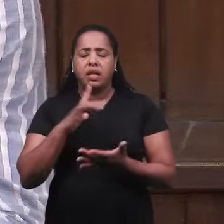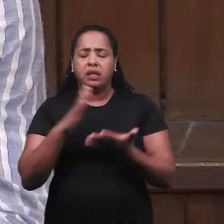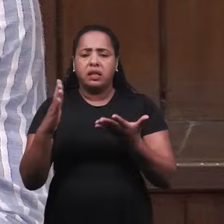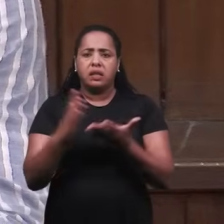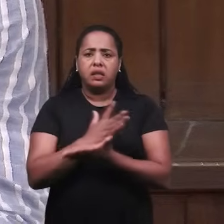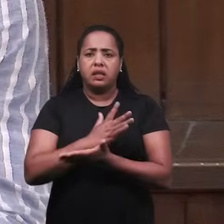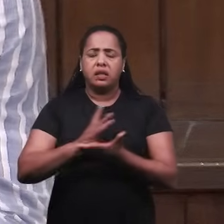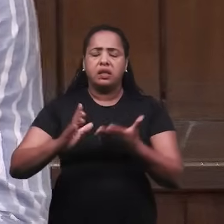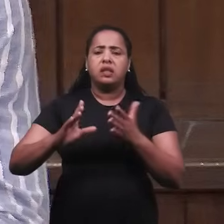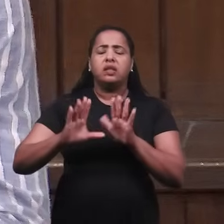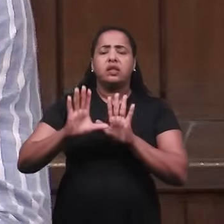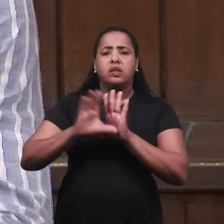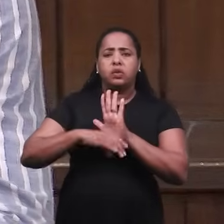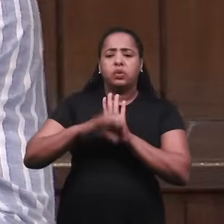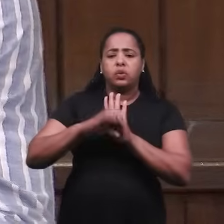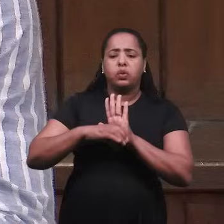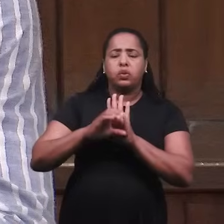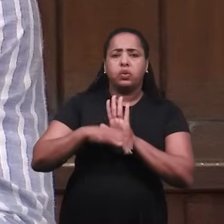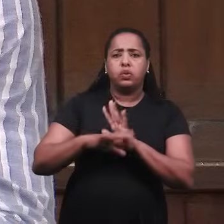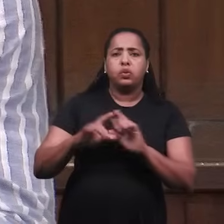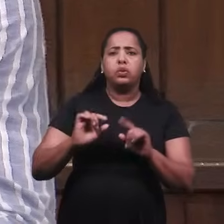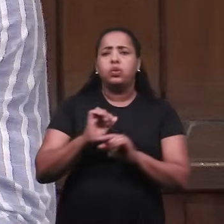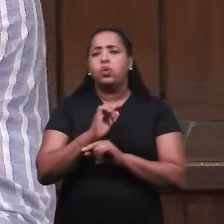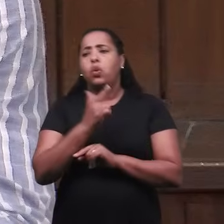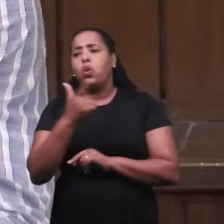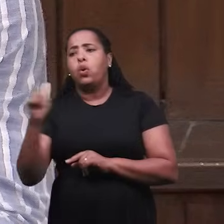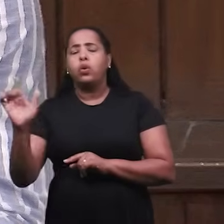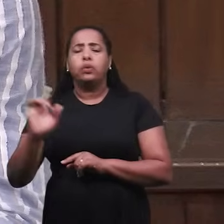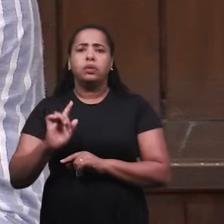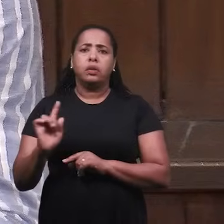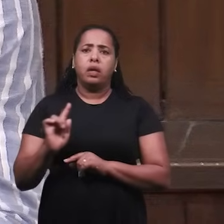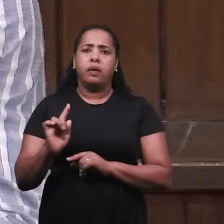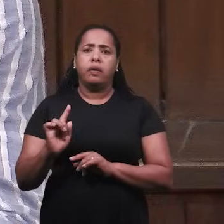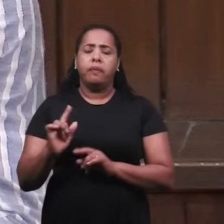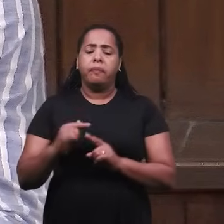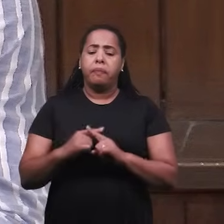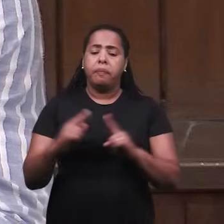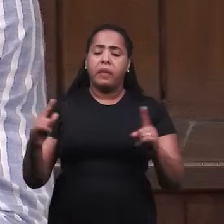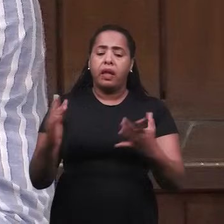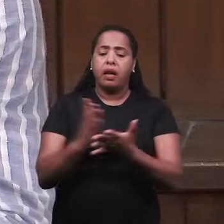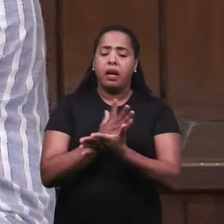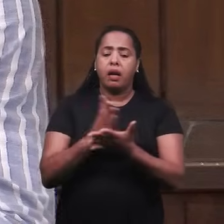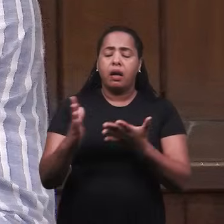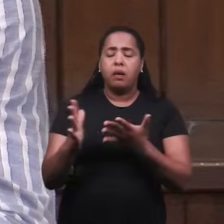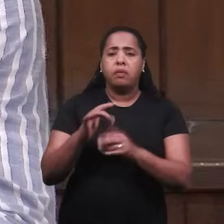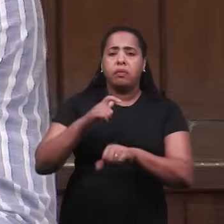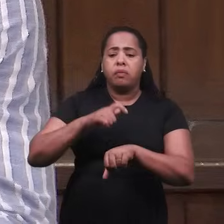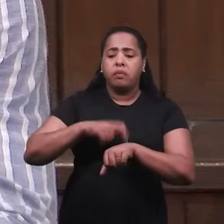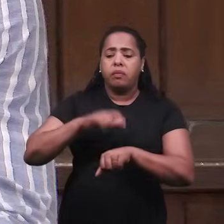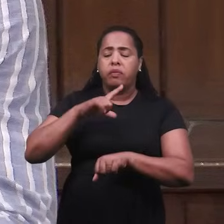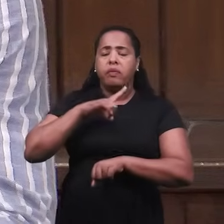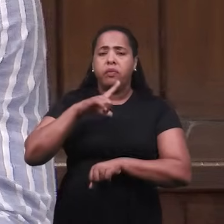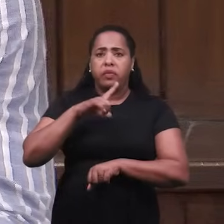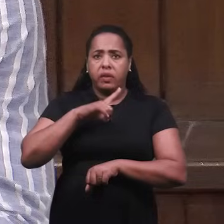da Bíblia, outros neófitos. E certamente em algum momento nós seremos